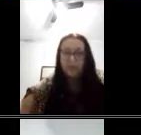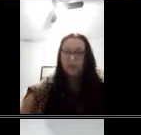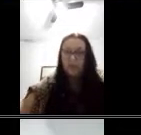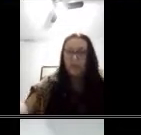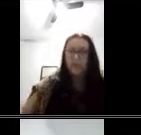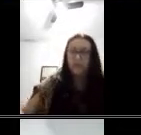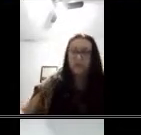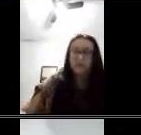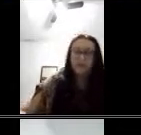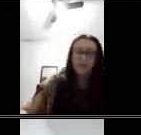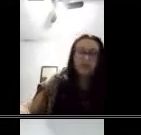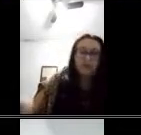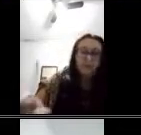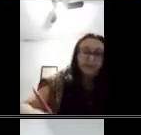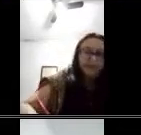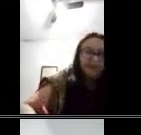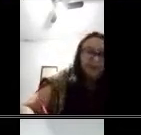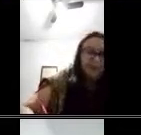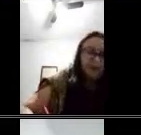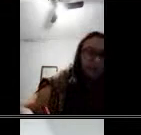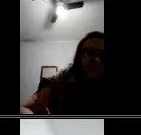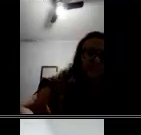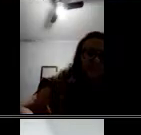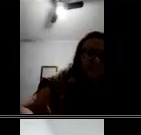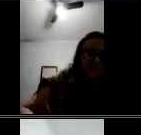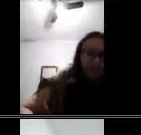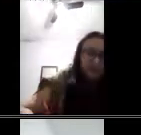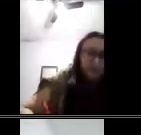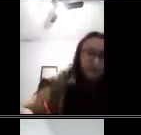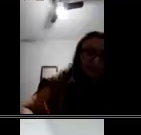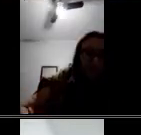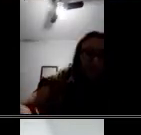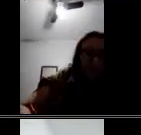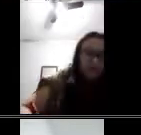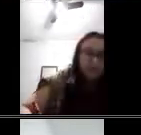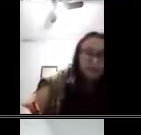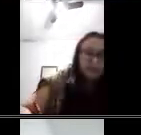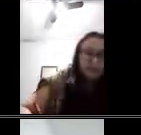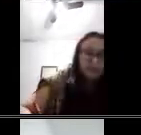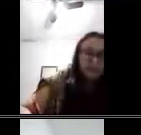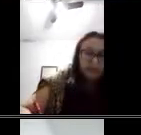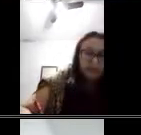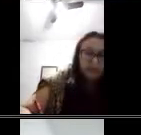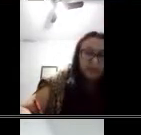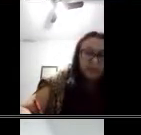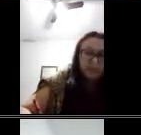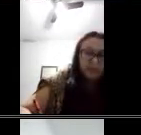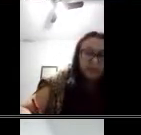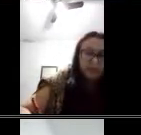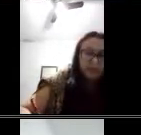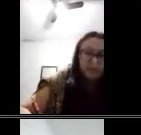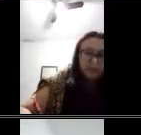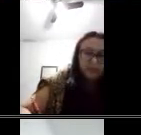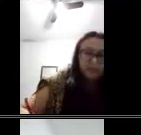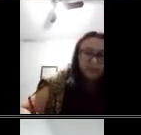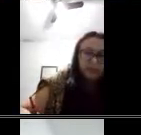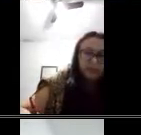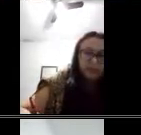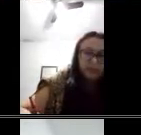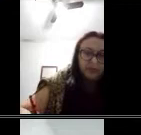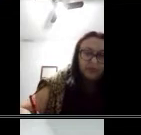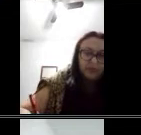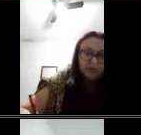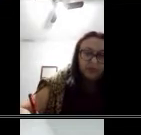É pequena, 30%, dos 7 aos 15 anos de idade. Se você trata